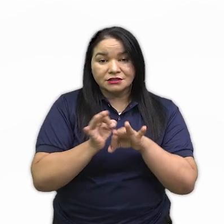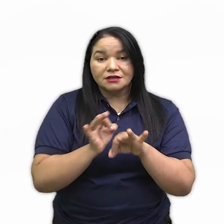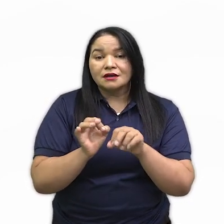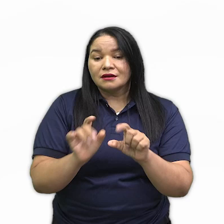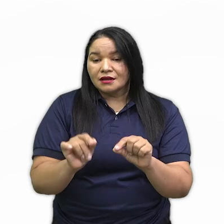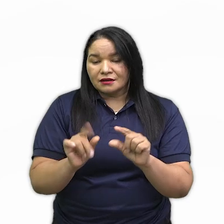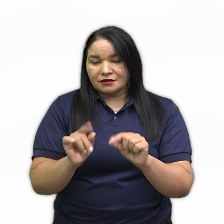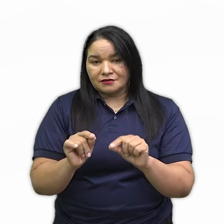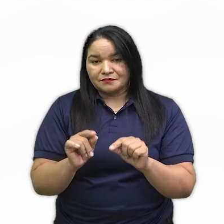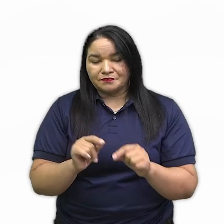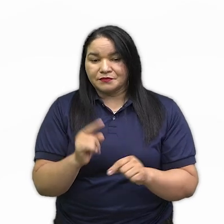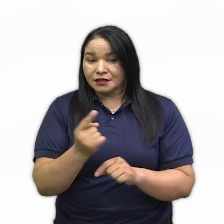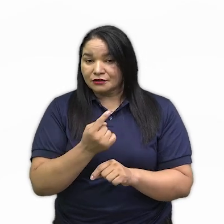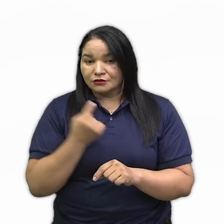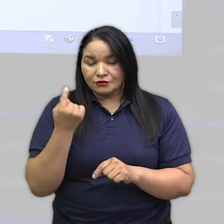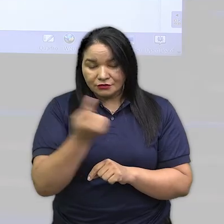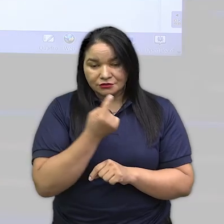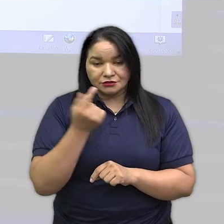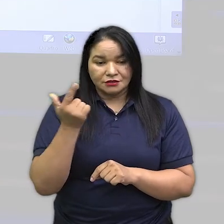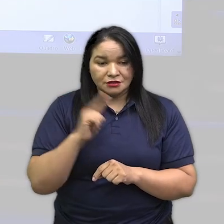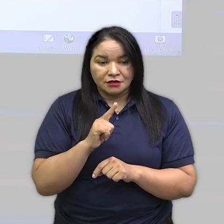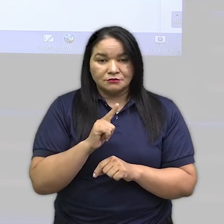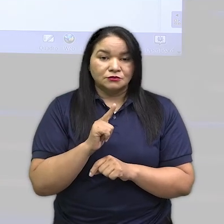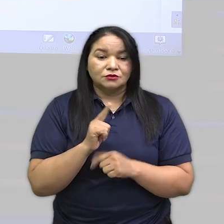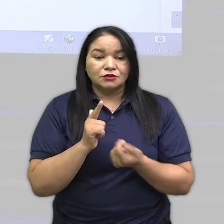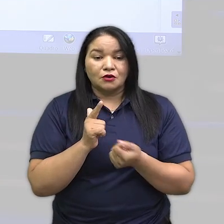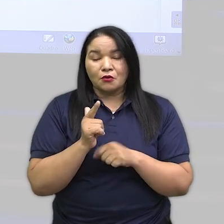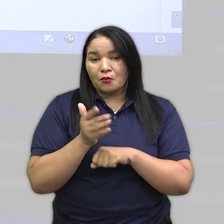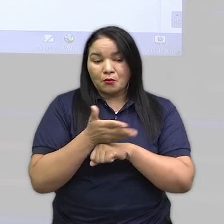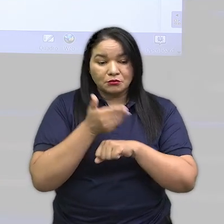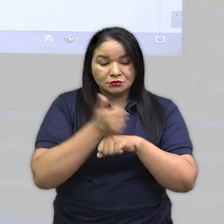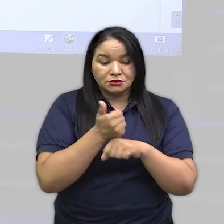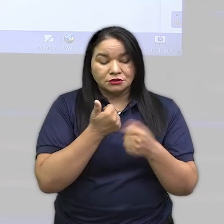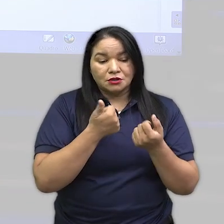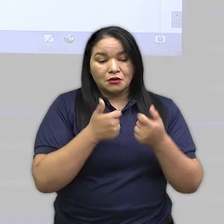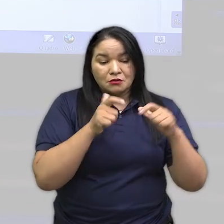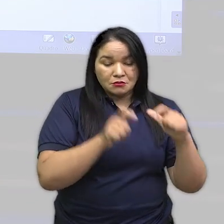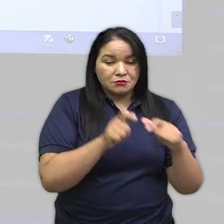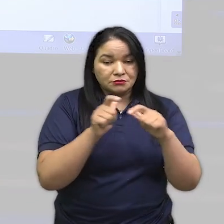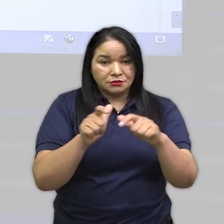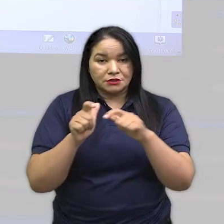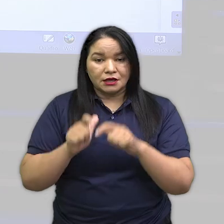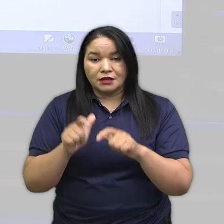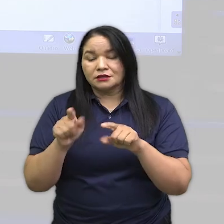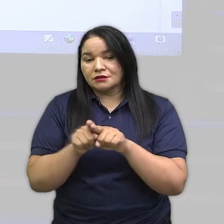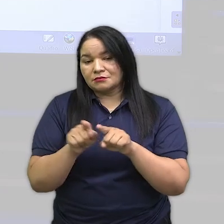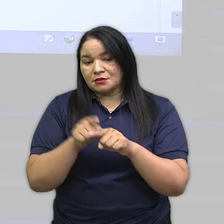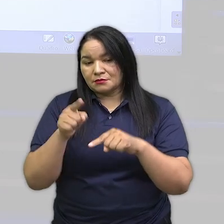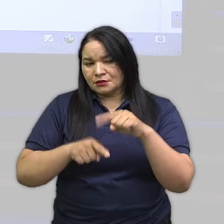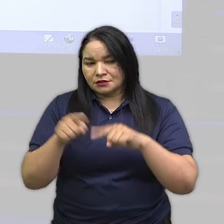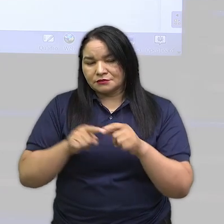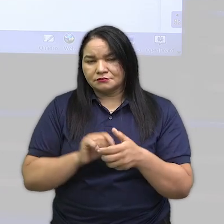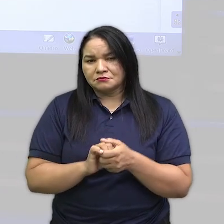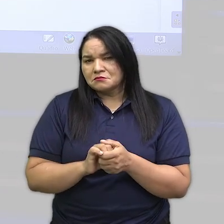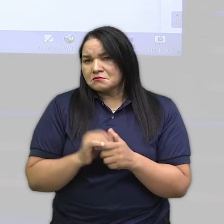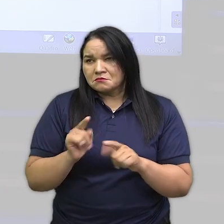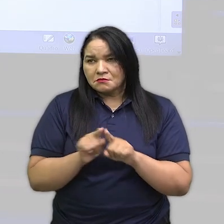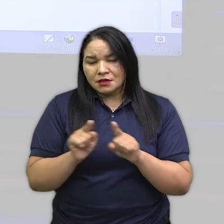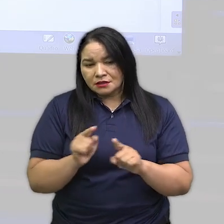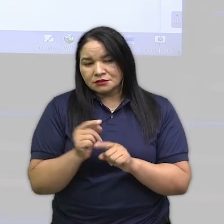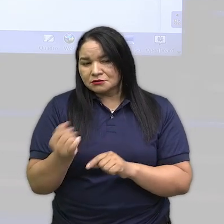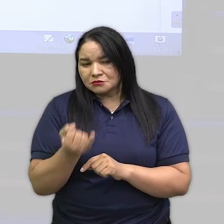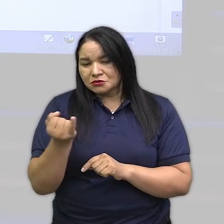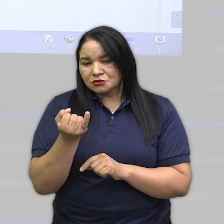gente tenha ali a conquista territorial e a conquista de recursos. Professor, pontos que a gente pode utilizar para fazer